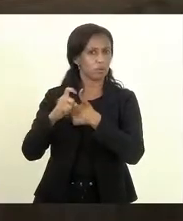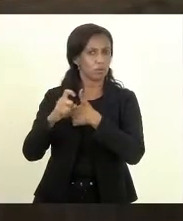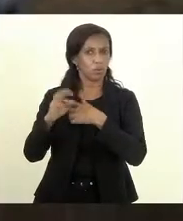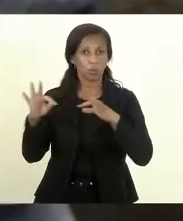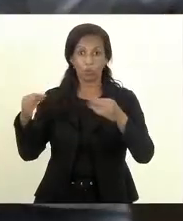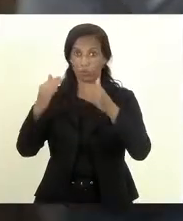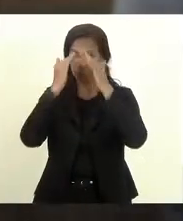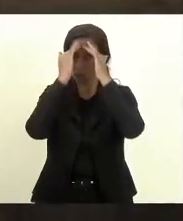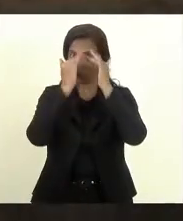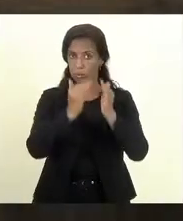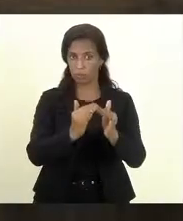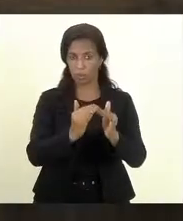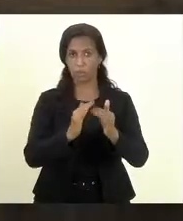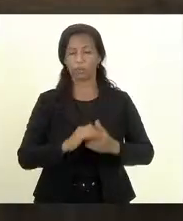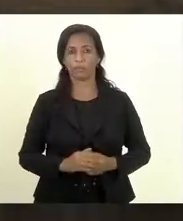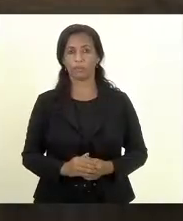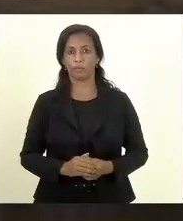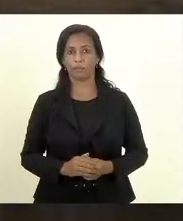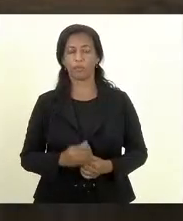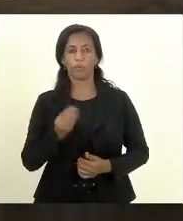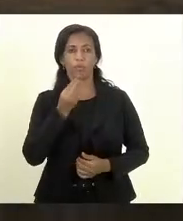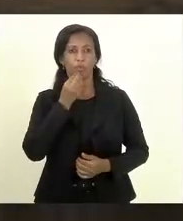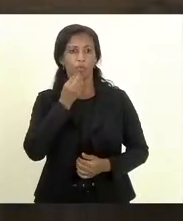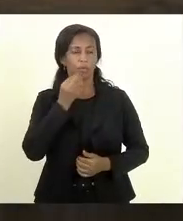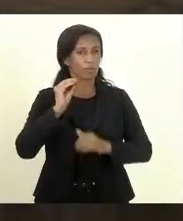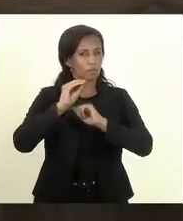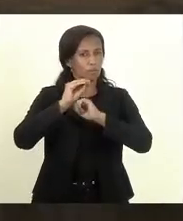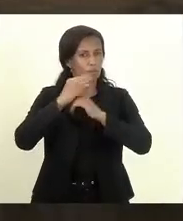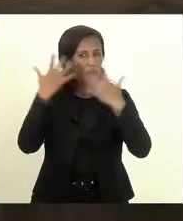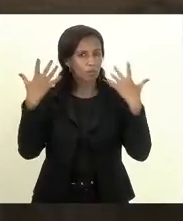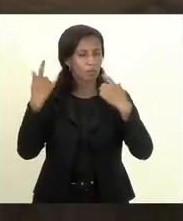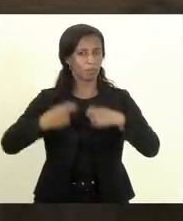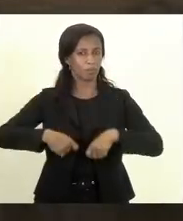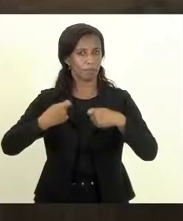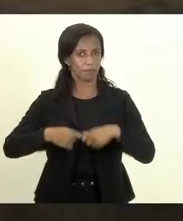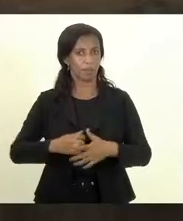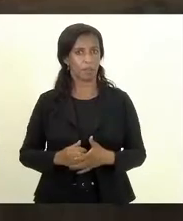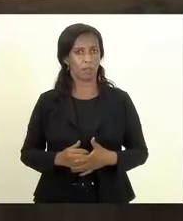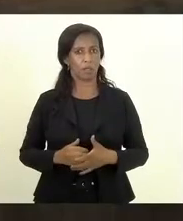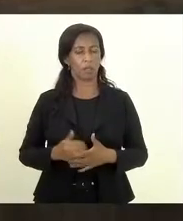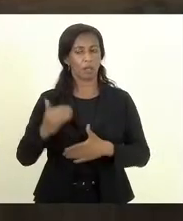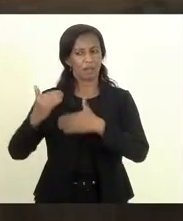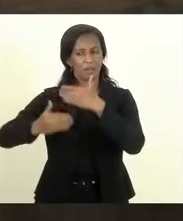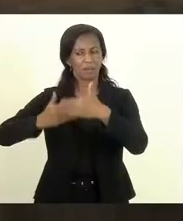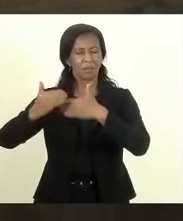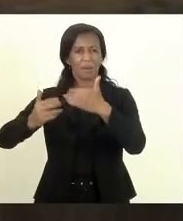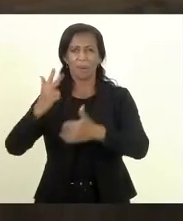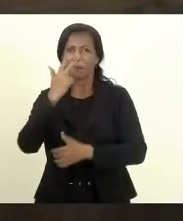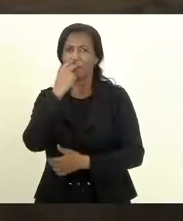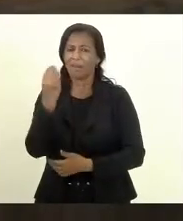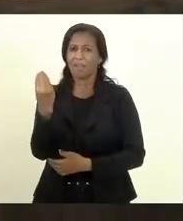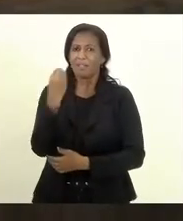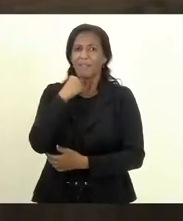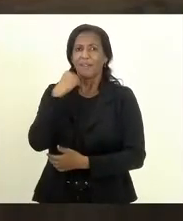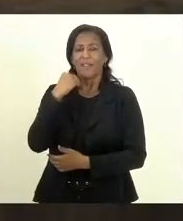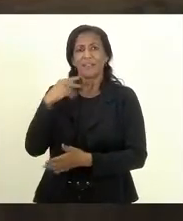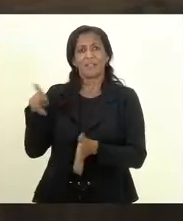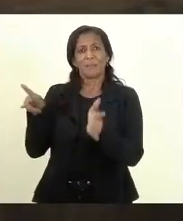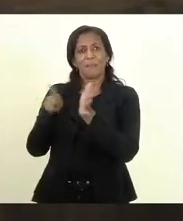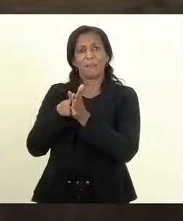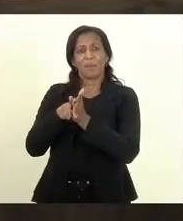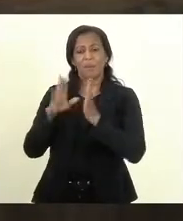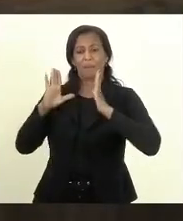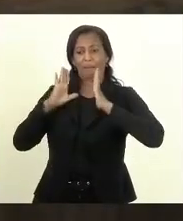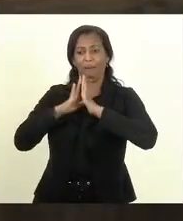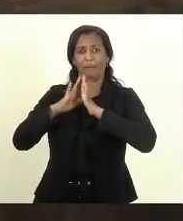todo respeito à transparência que é necessária, é um processo de enfraquecimento do próprio Parlamento, que tem